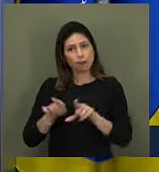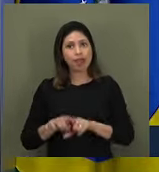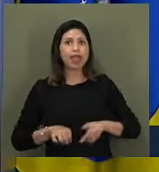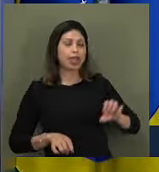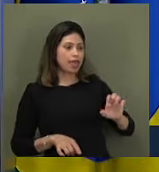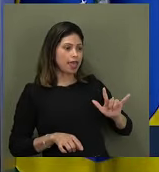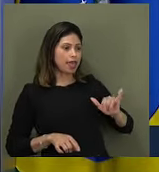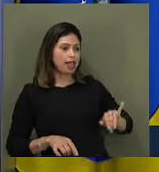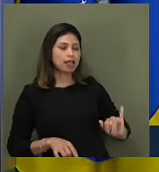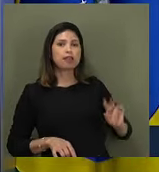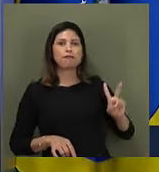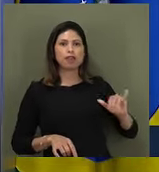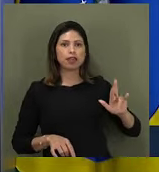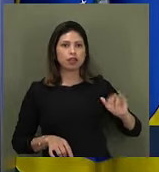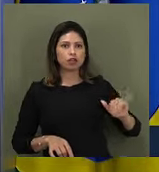Júnior